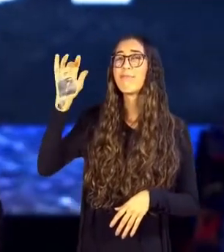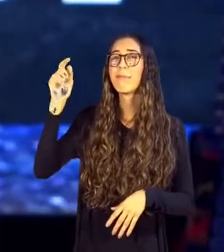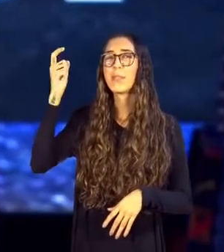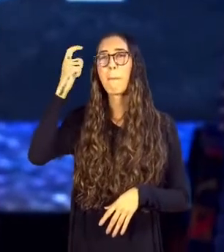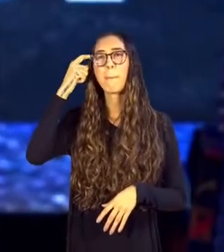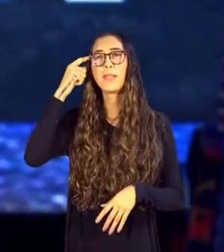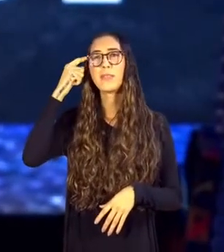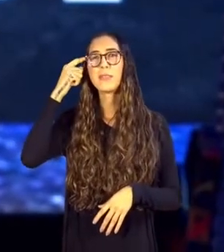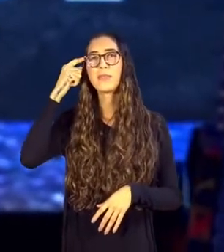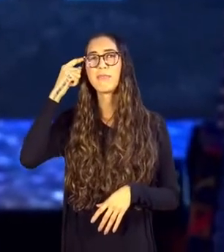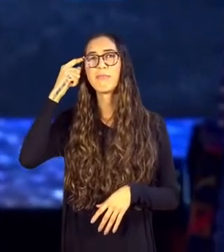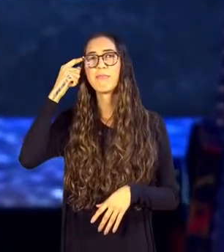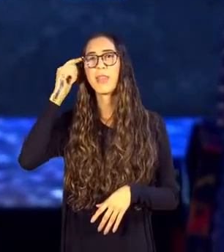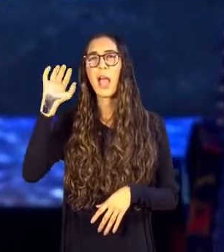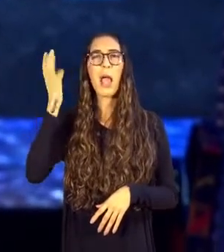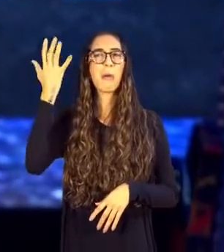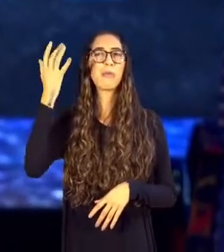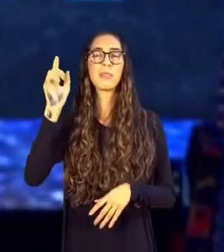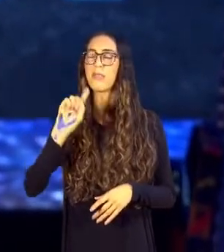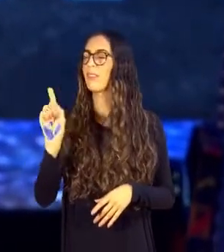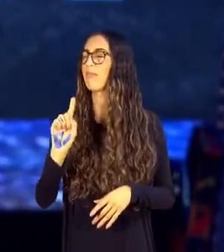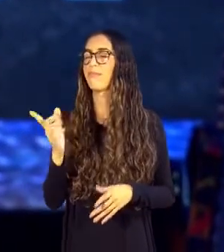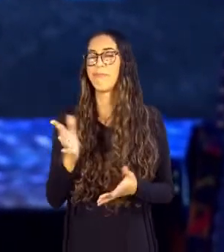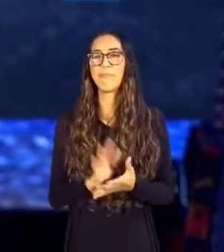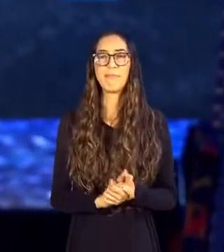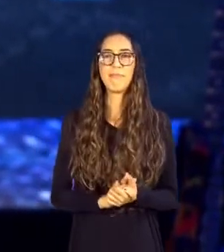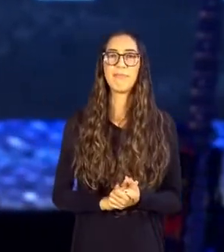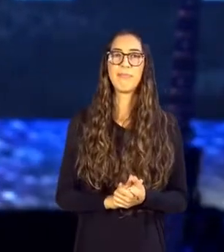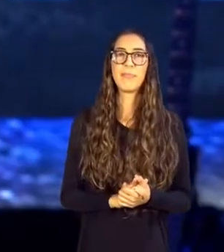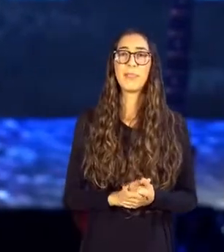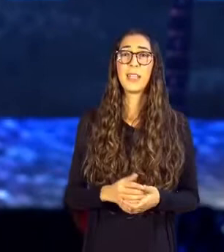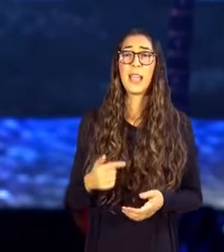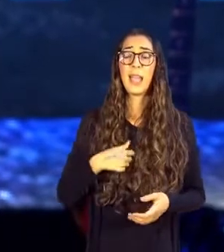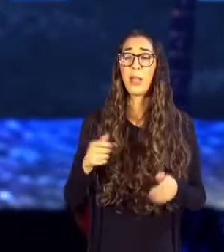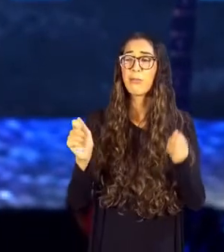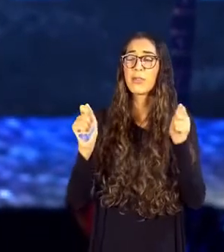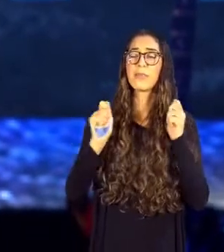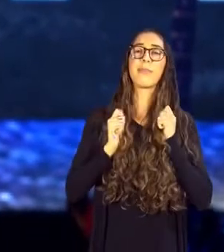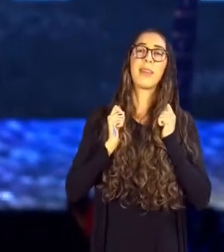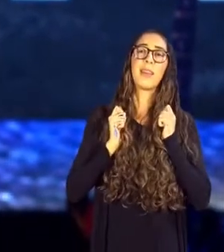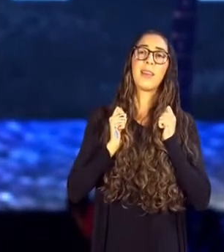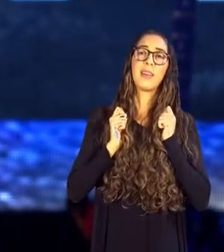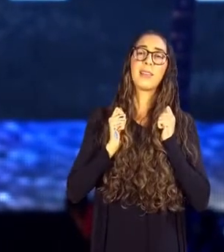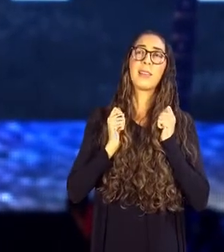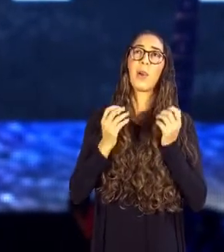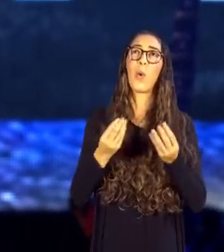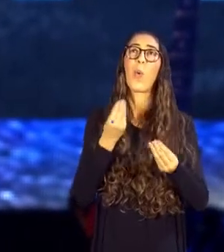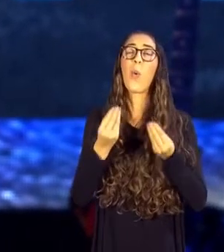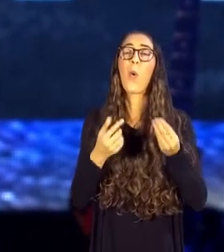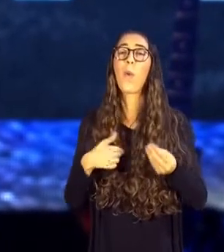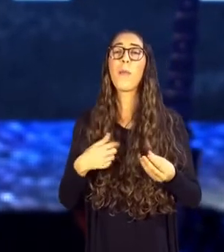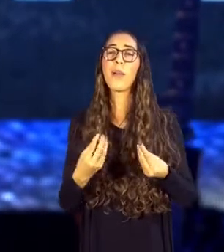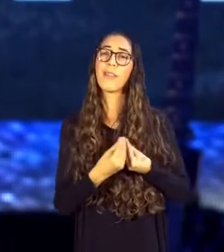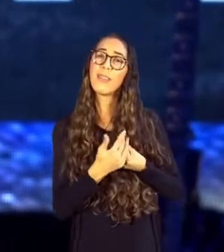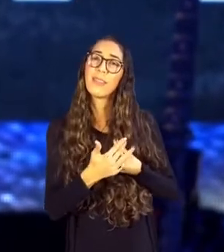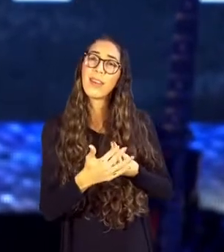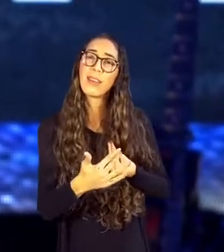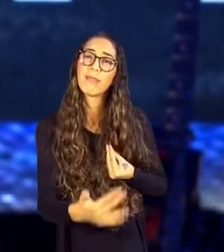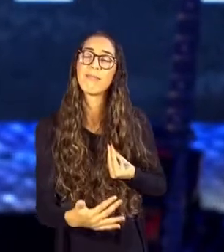Perdi o meu emprego, agora eu vou ficar na rua, agora eu vou passar fome, vou passar dificuldade. Se você aceitar esses pensamentos,